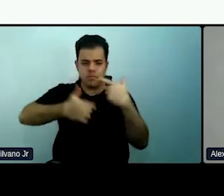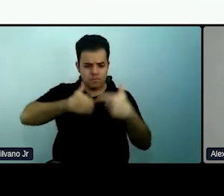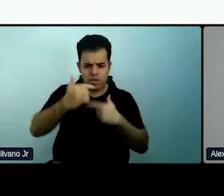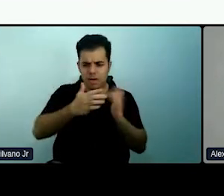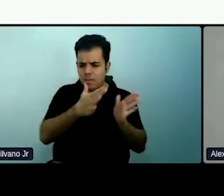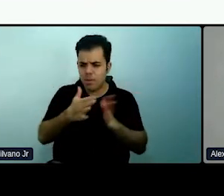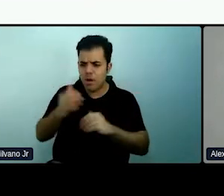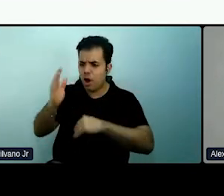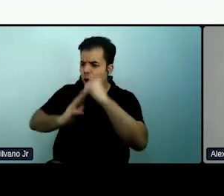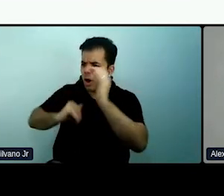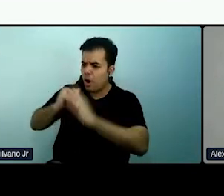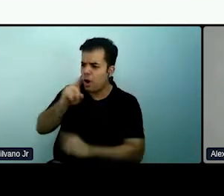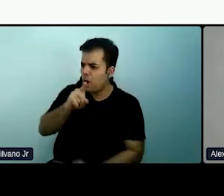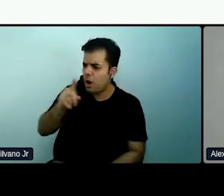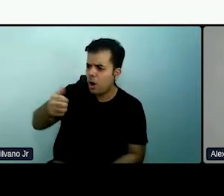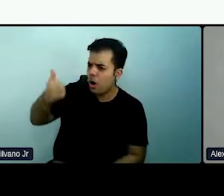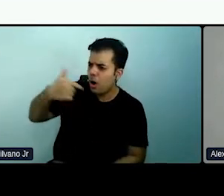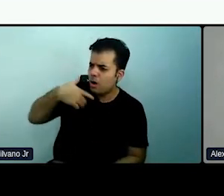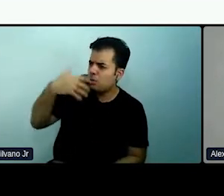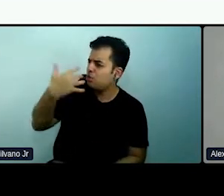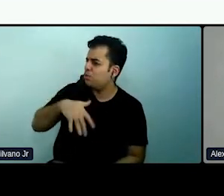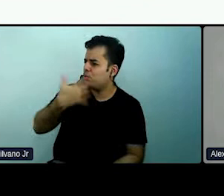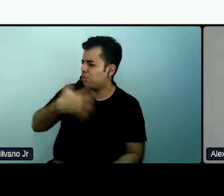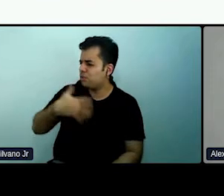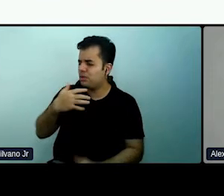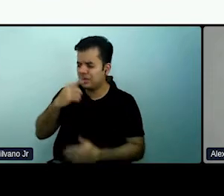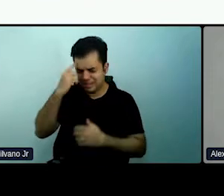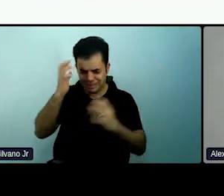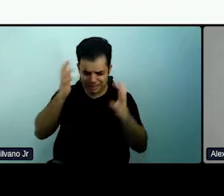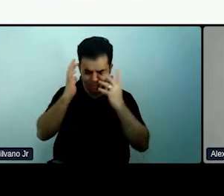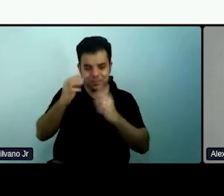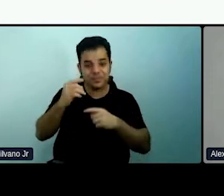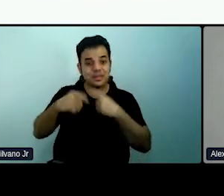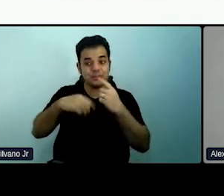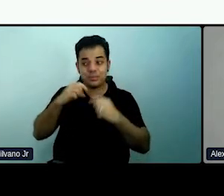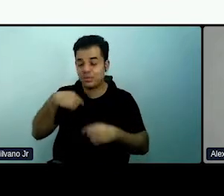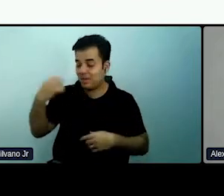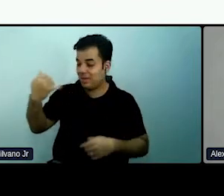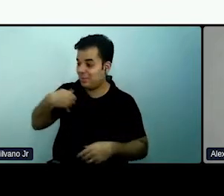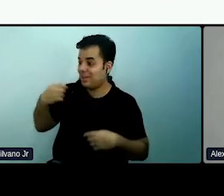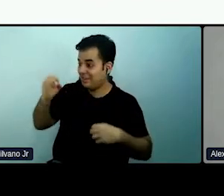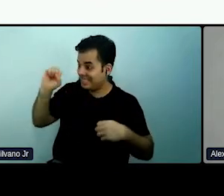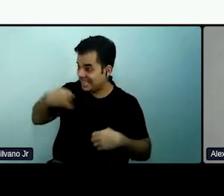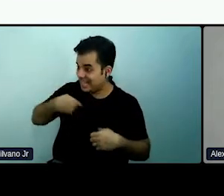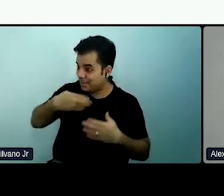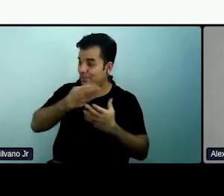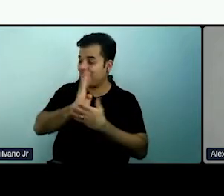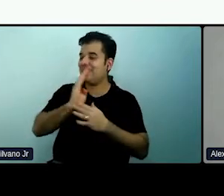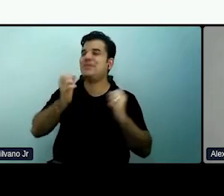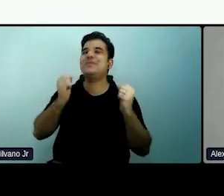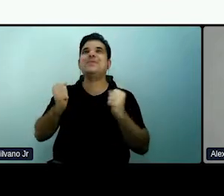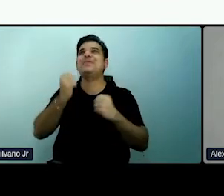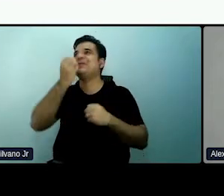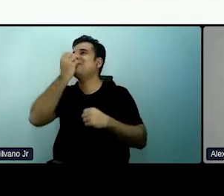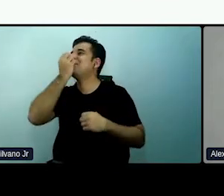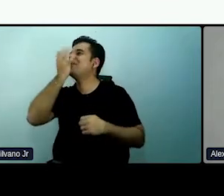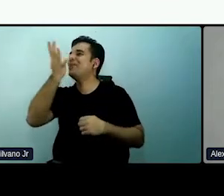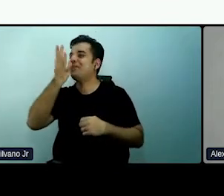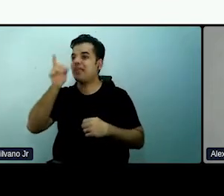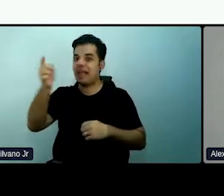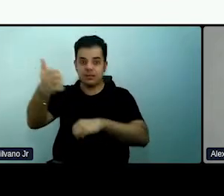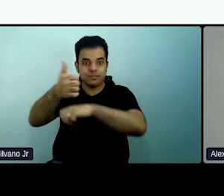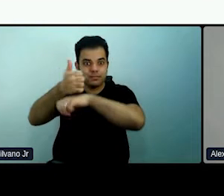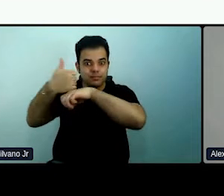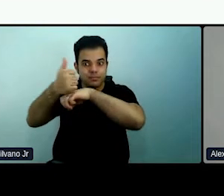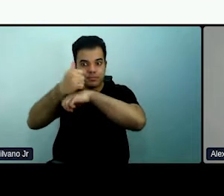então assim, foi algo muito bacana. Teve, né, depois do meu sim, o contato da especialista de diversidade da